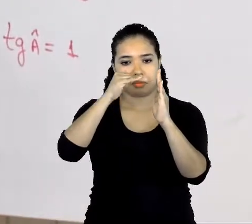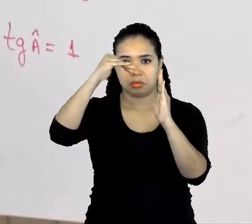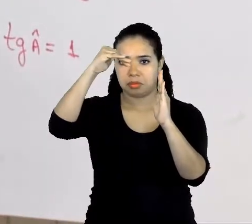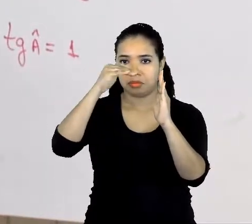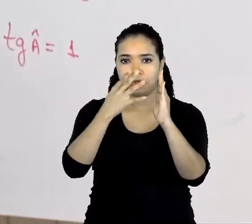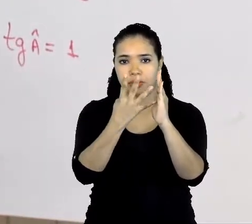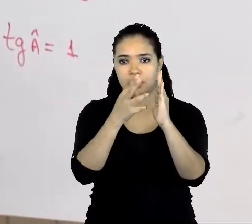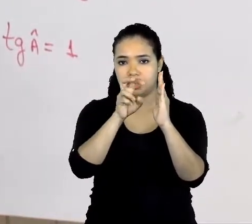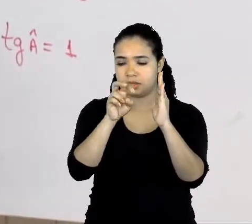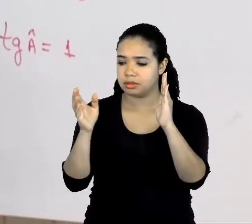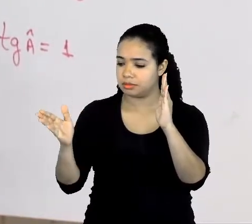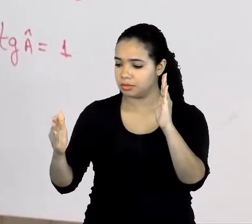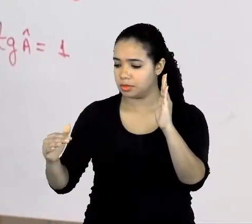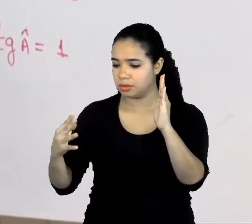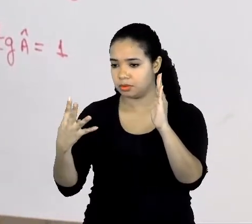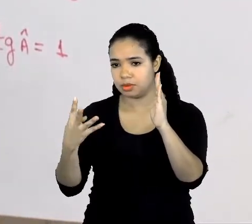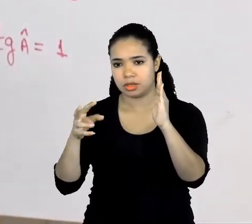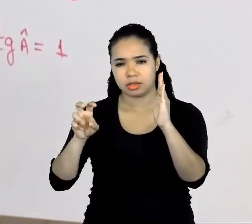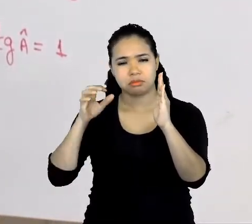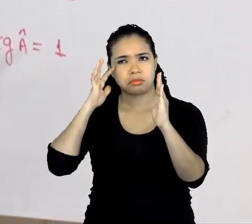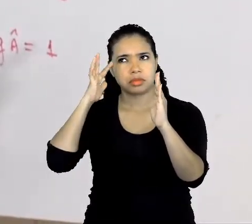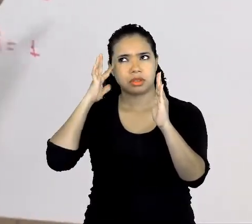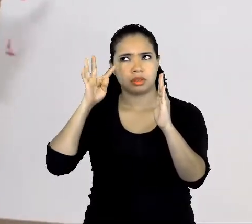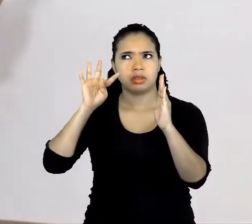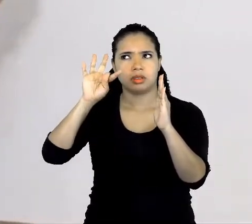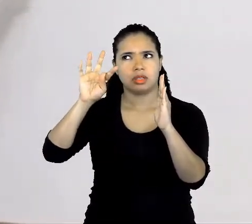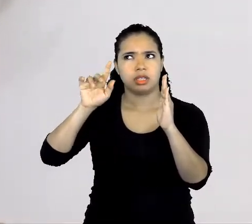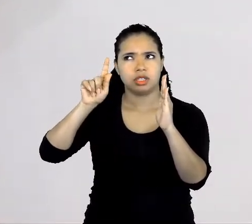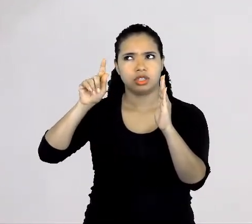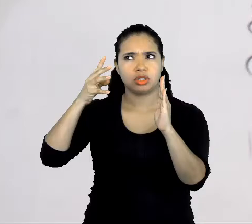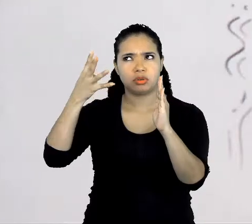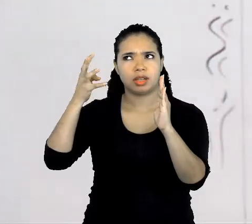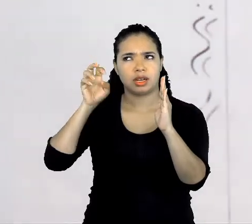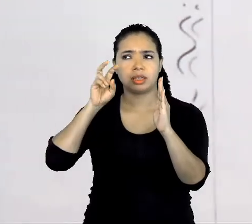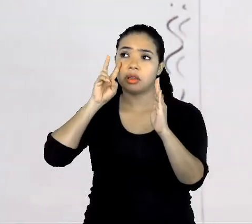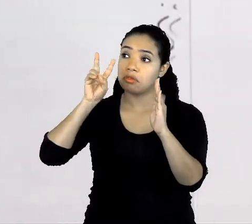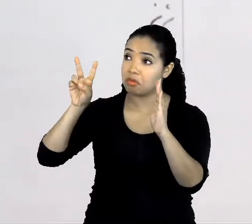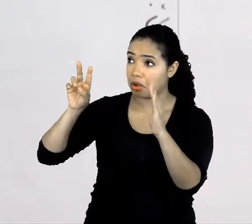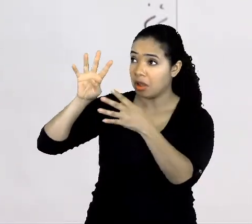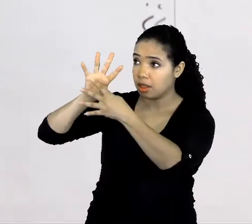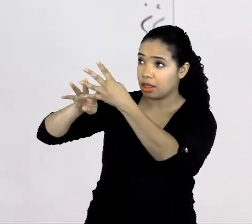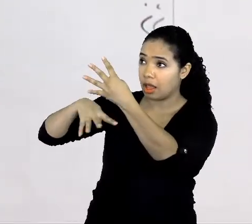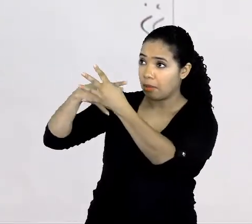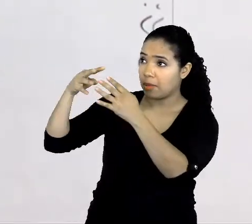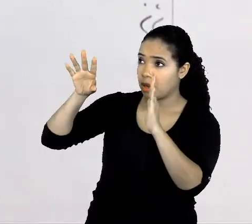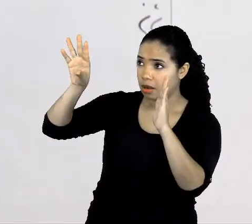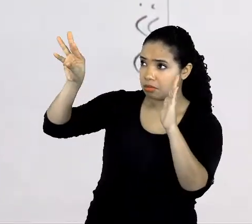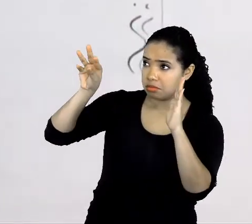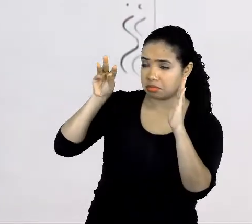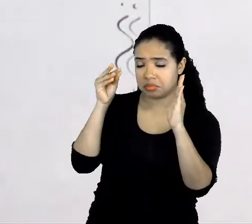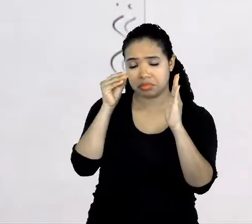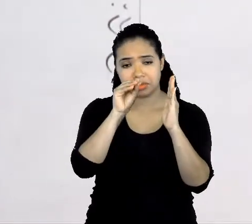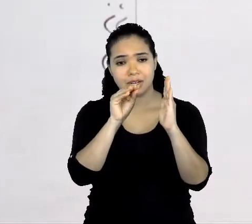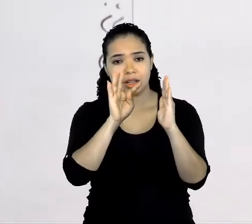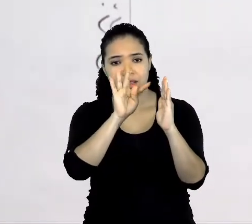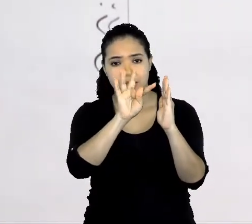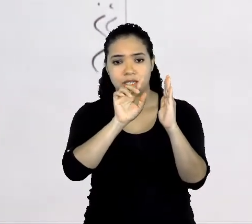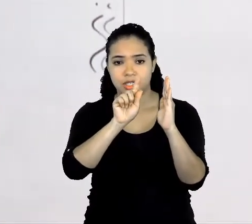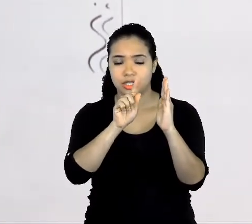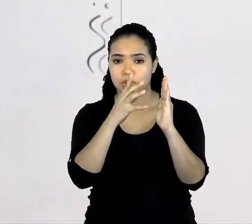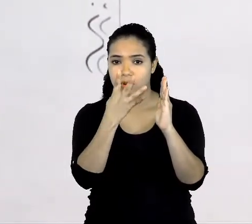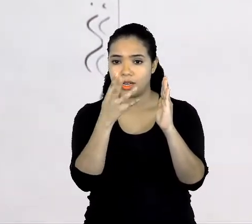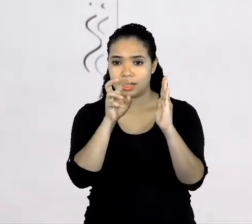E quando eu penso na tangente de 45, eu olho a tabela. Tangente de